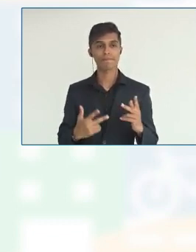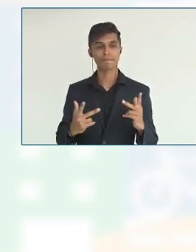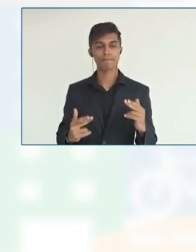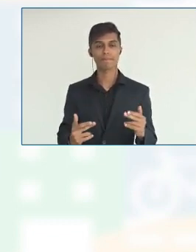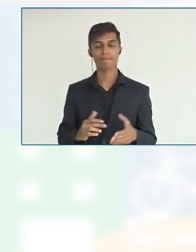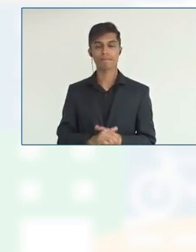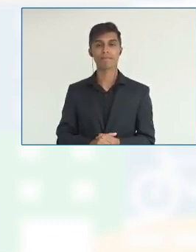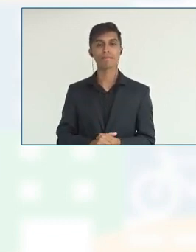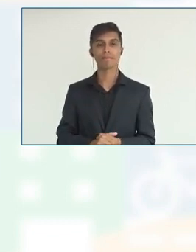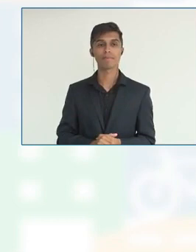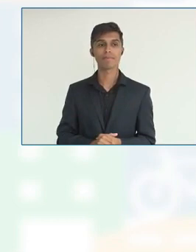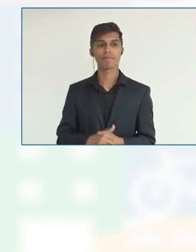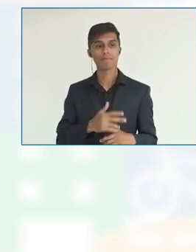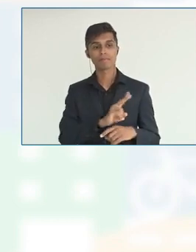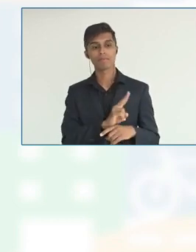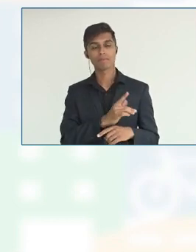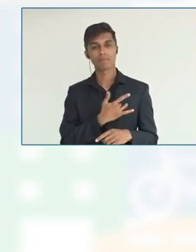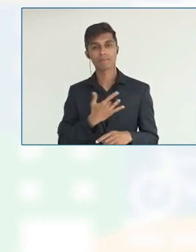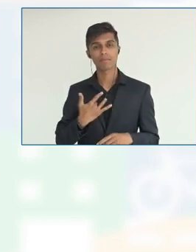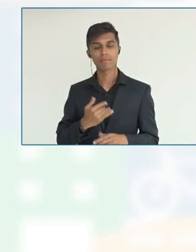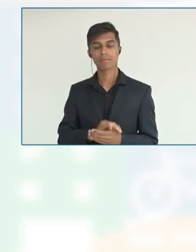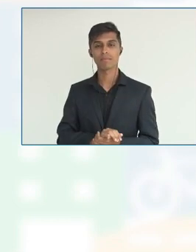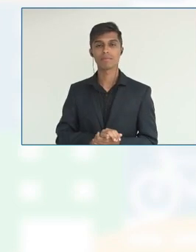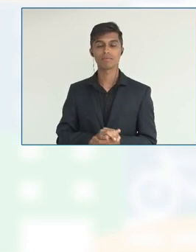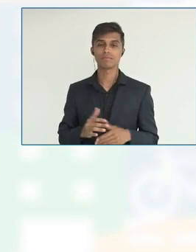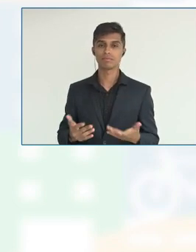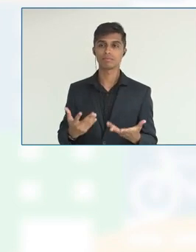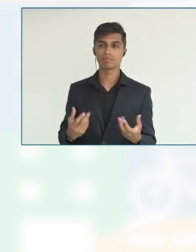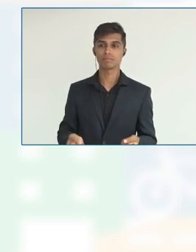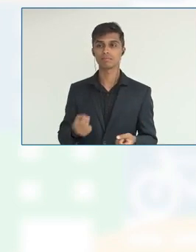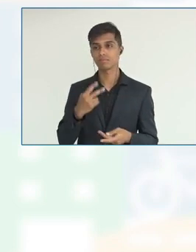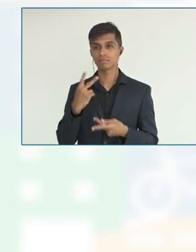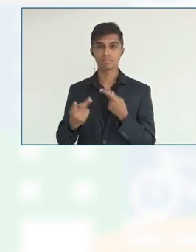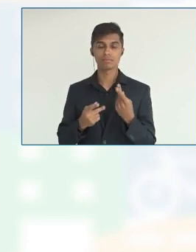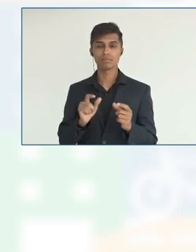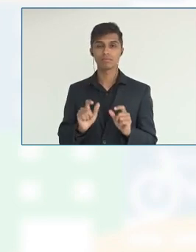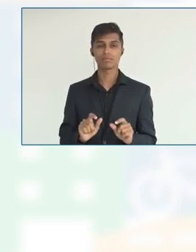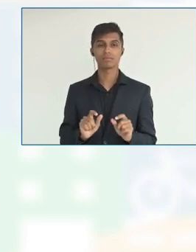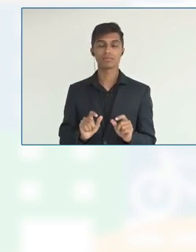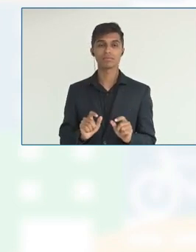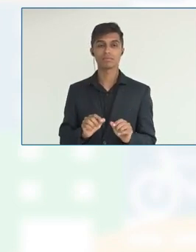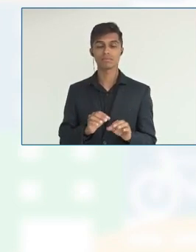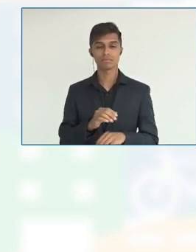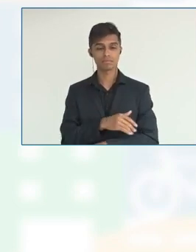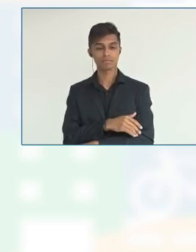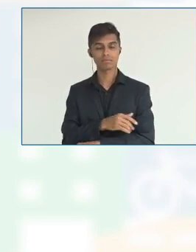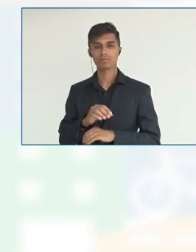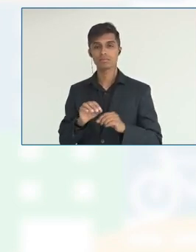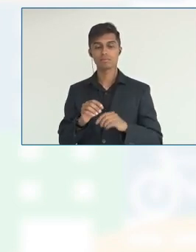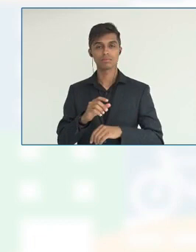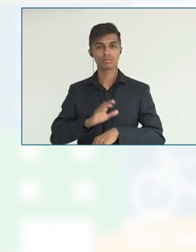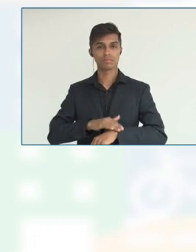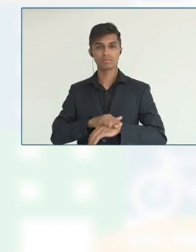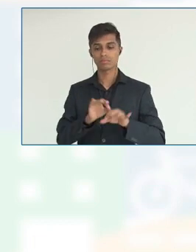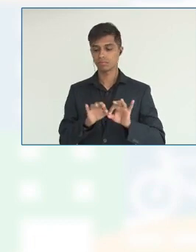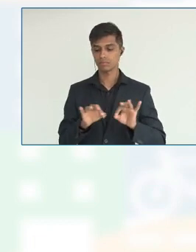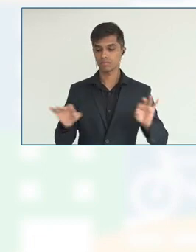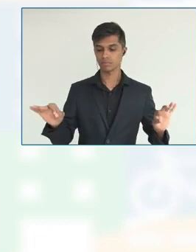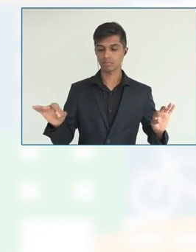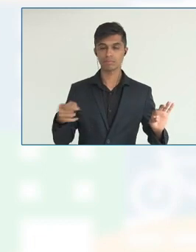Saúde, ok? Bom, vamos falar um pouquinho, então, da linha do tempo, né? O que significa a linha do